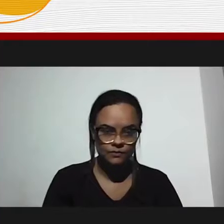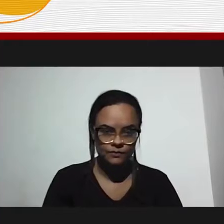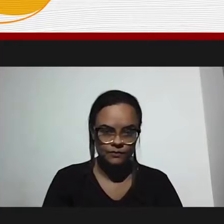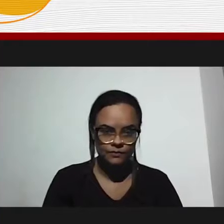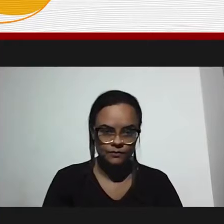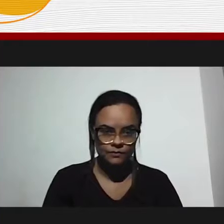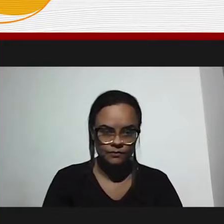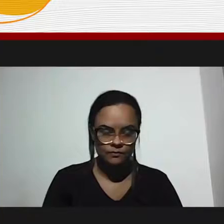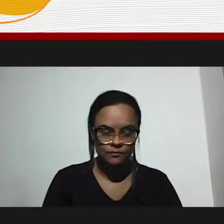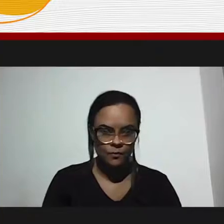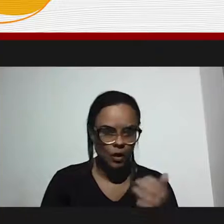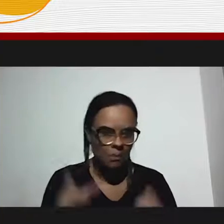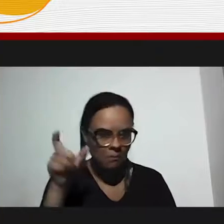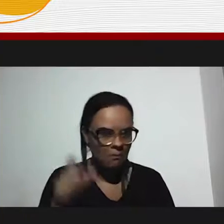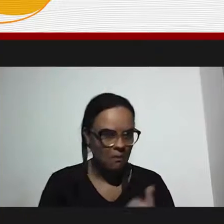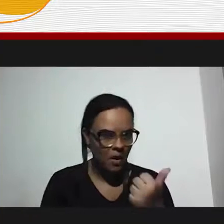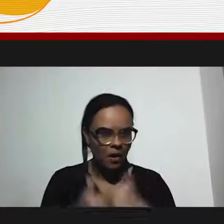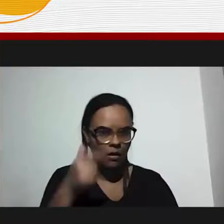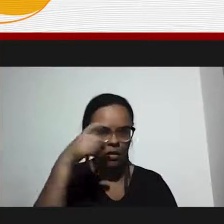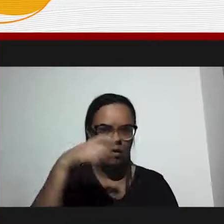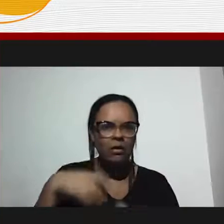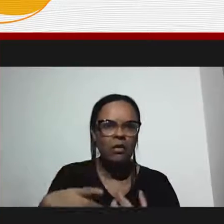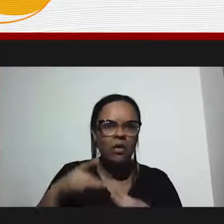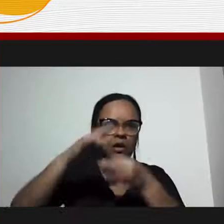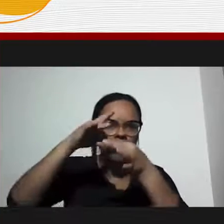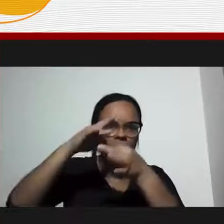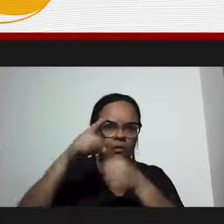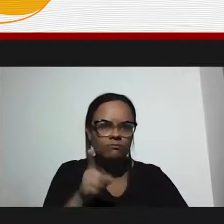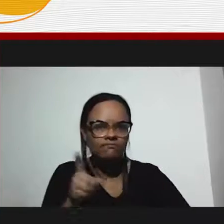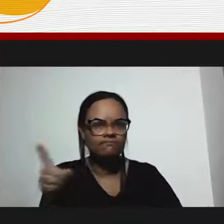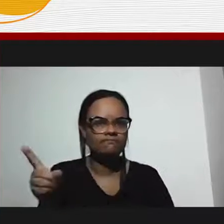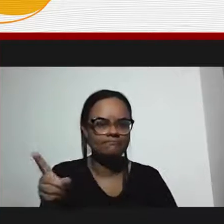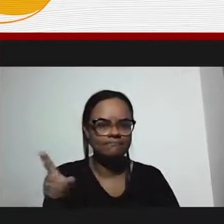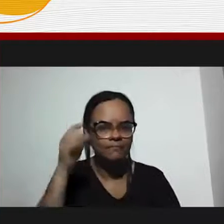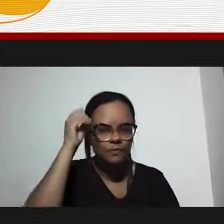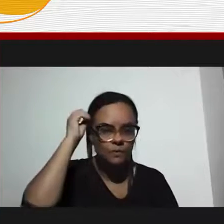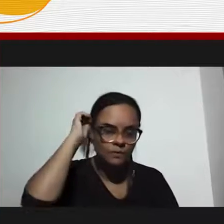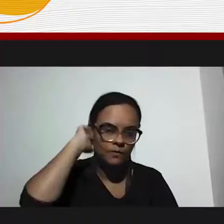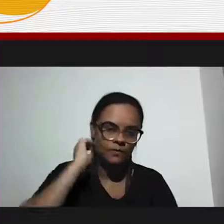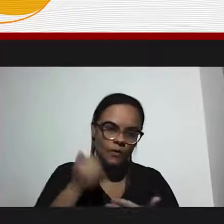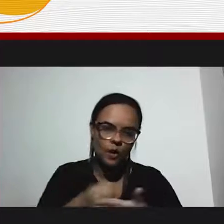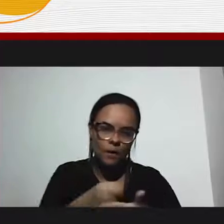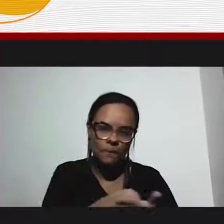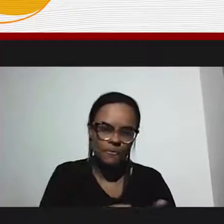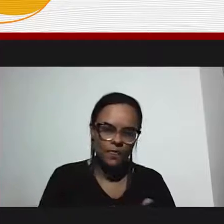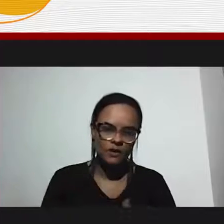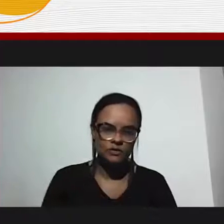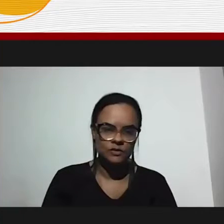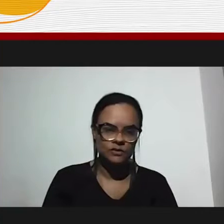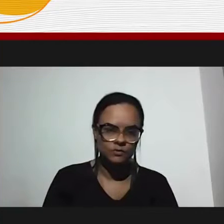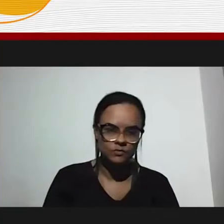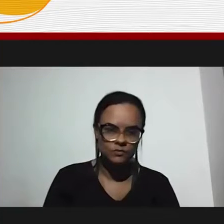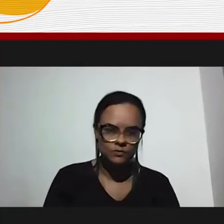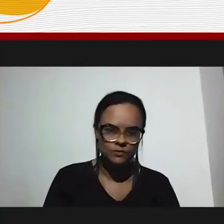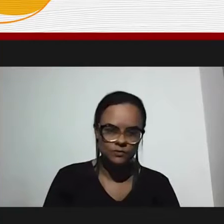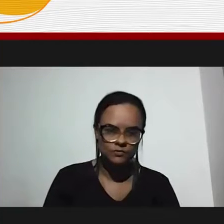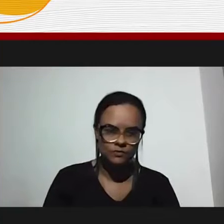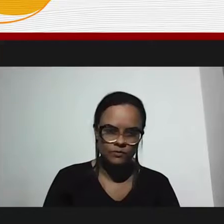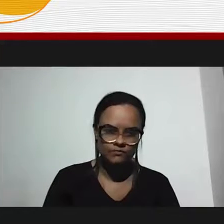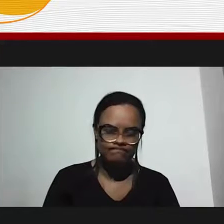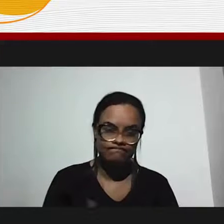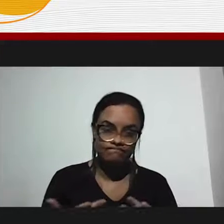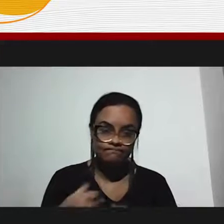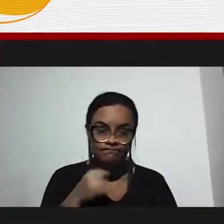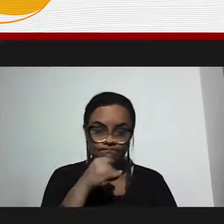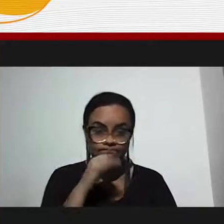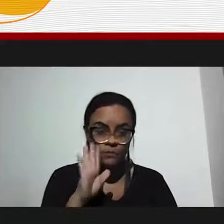atleta paralímpico, quando se aposentar, ele ir e cumprir com sua demanda de trabalho.